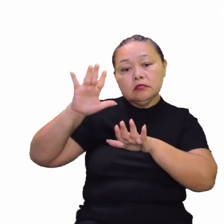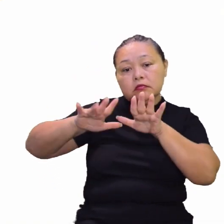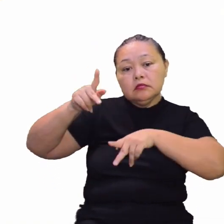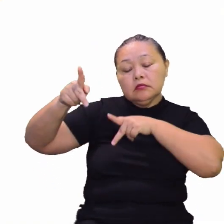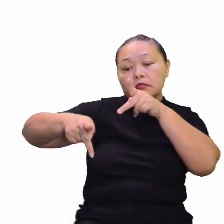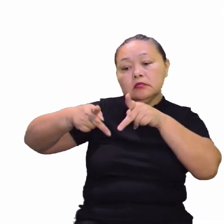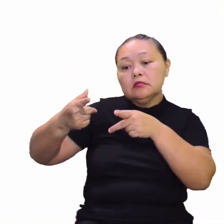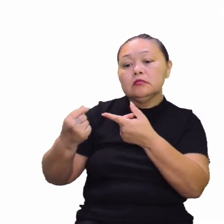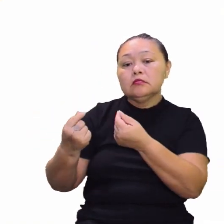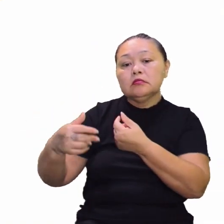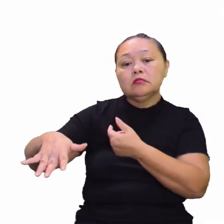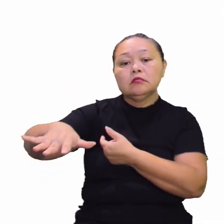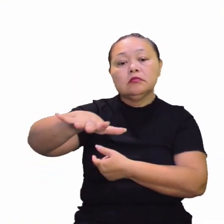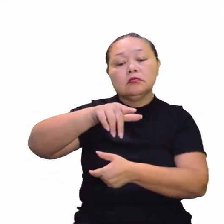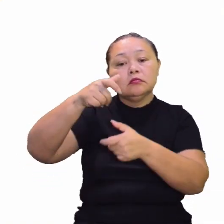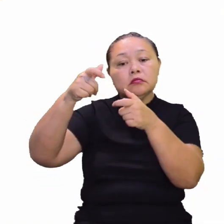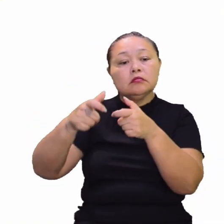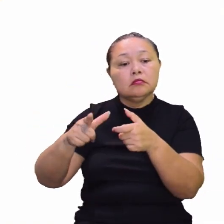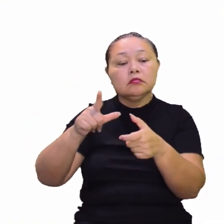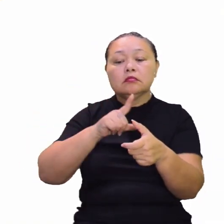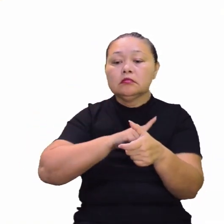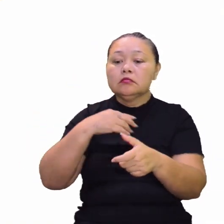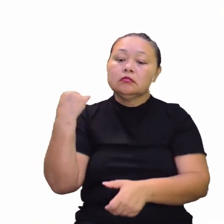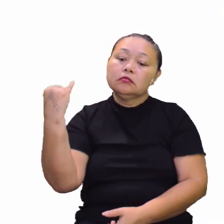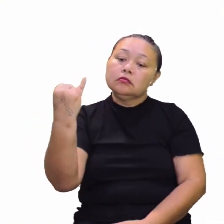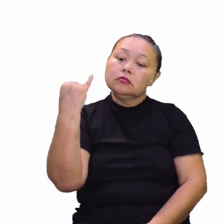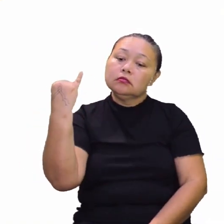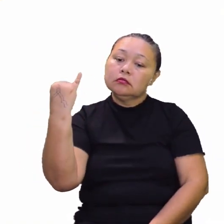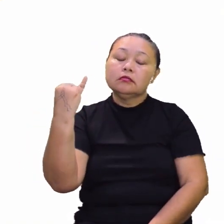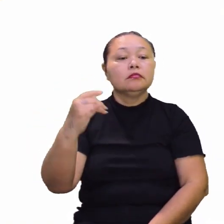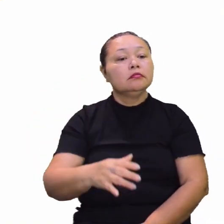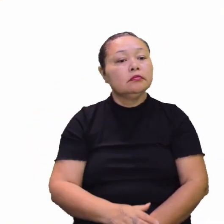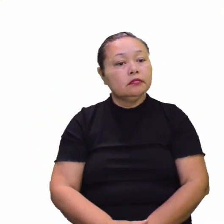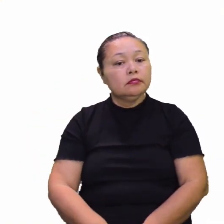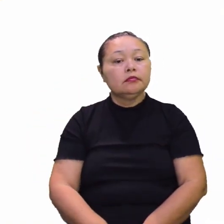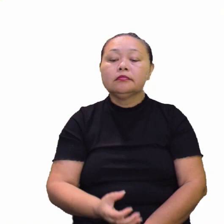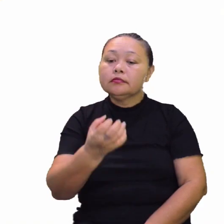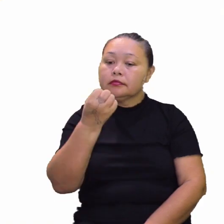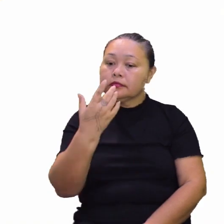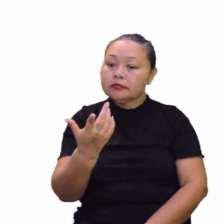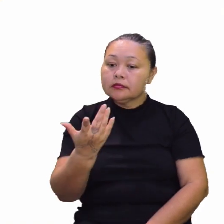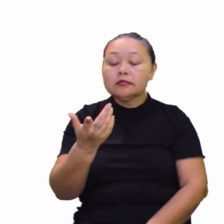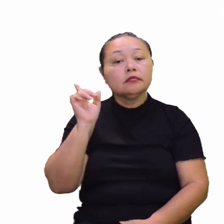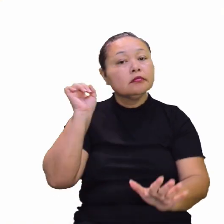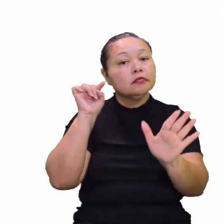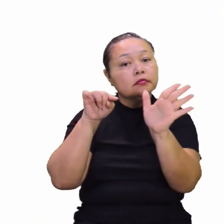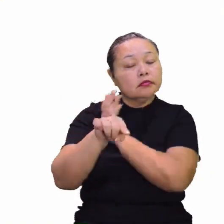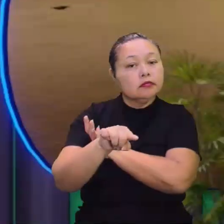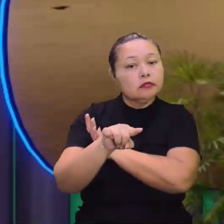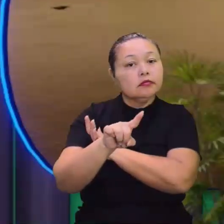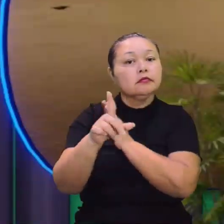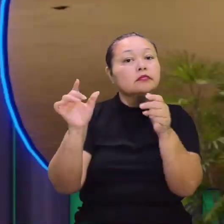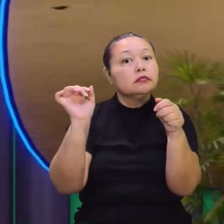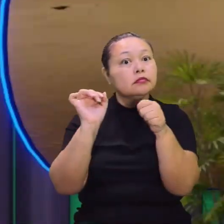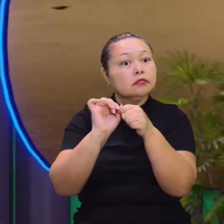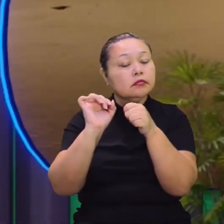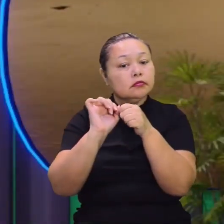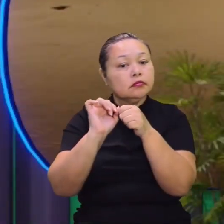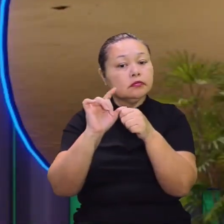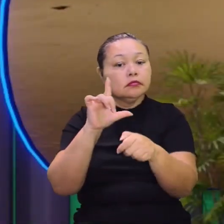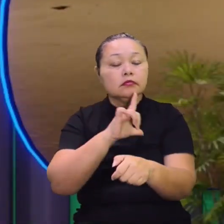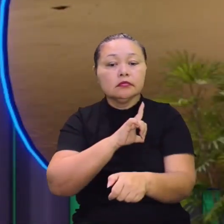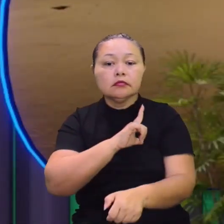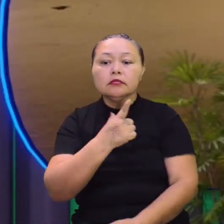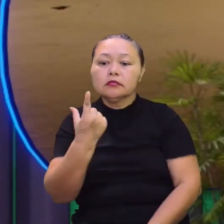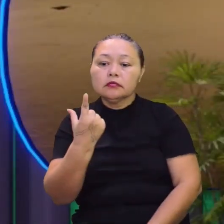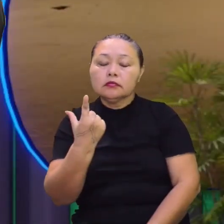as populações e o comércio locais têm grande importância, Rogério. Muito bem. Agora, a pergunta que eu faço é, tem